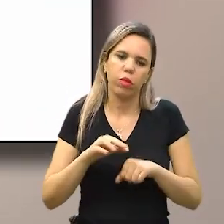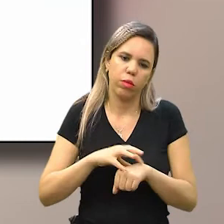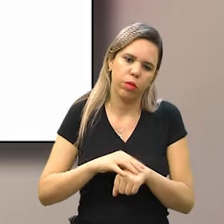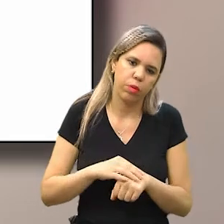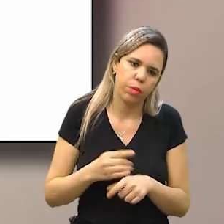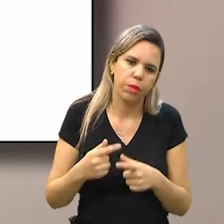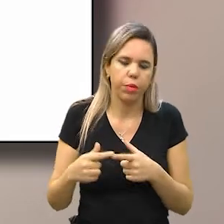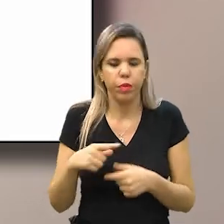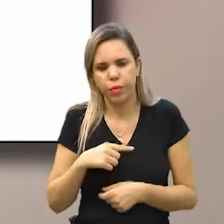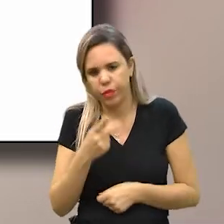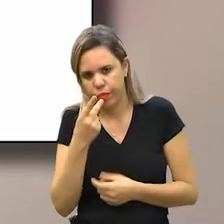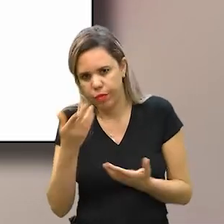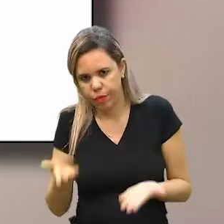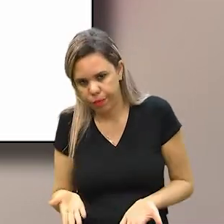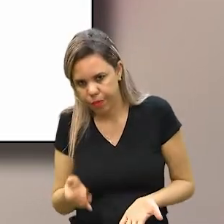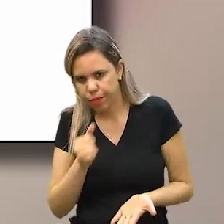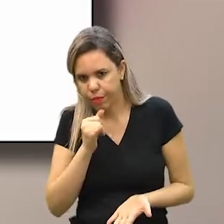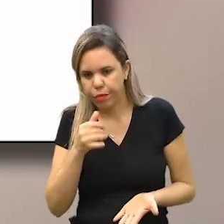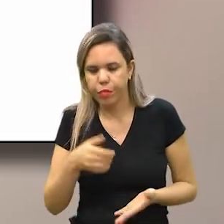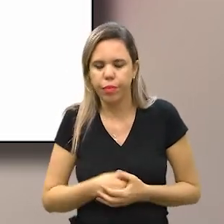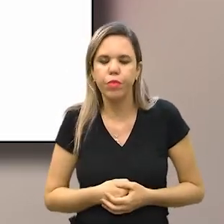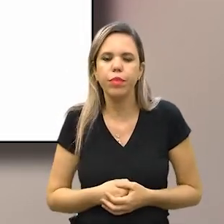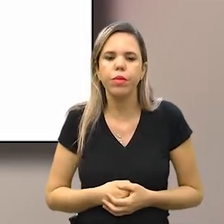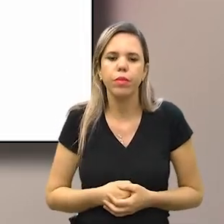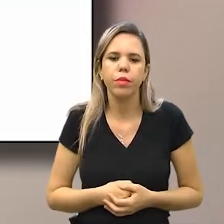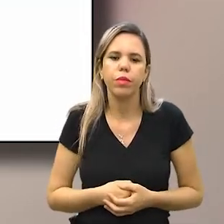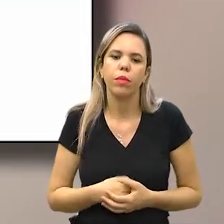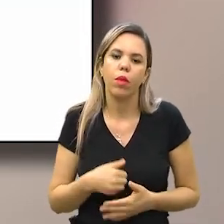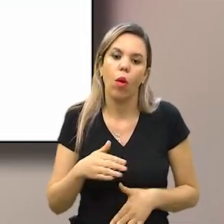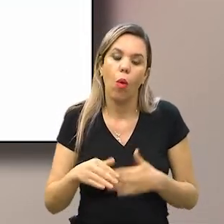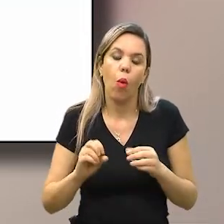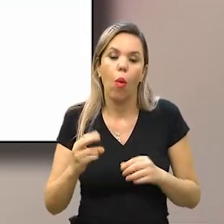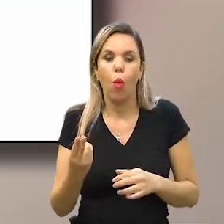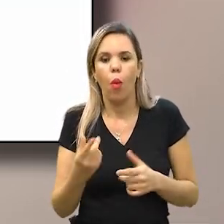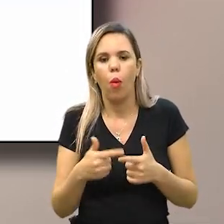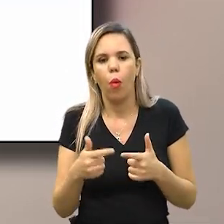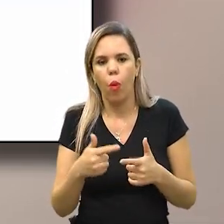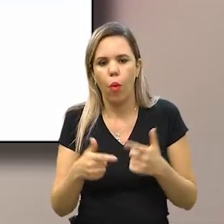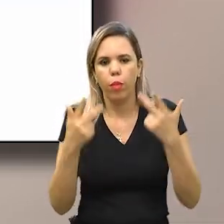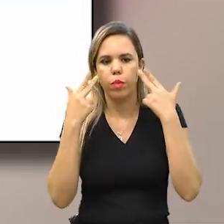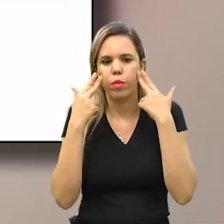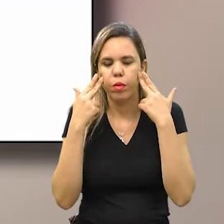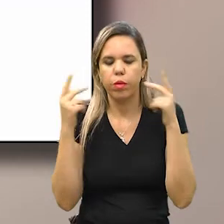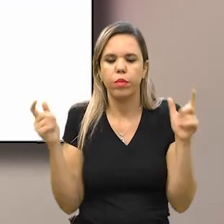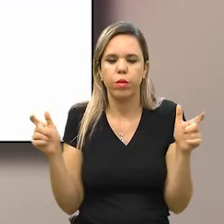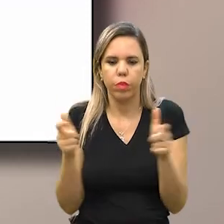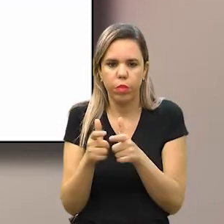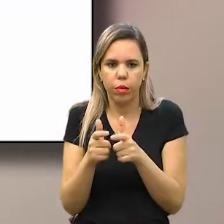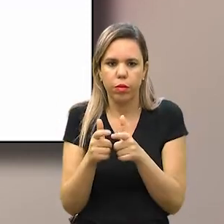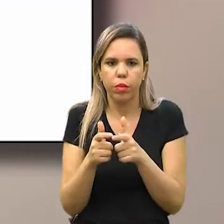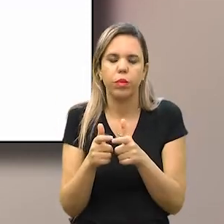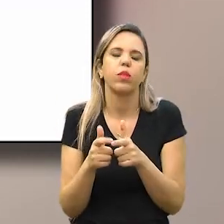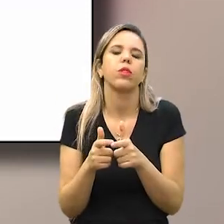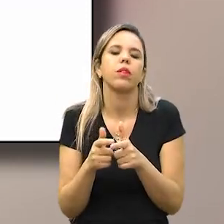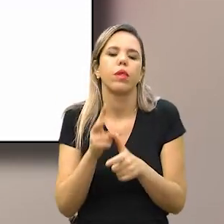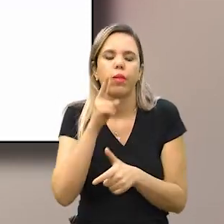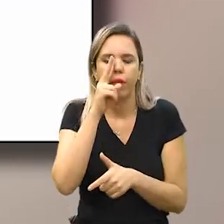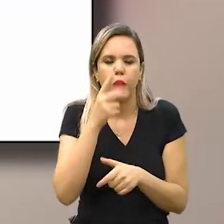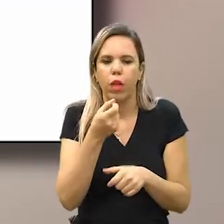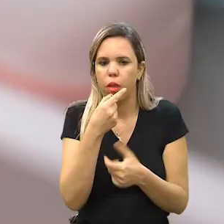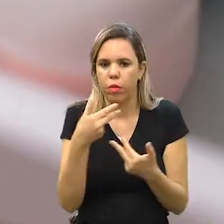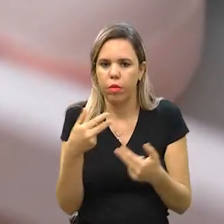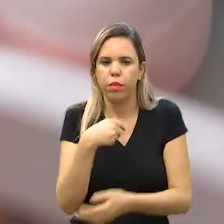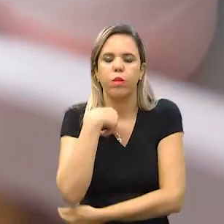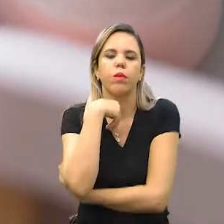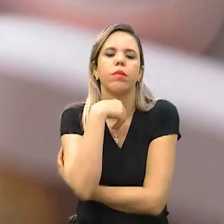uma doença, que é essa que a gente está exemplificando, e frequentemente uma outra causa comum de diminuição da imunidade são